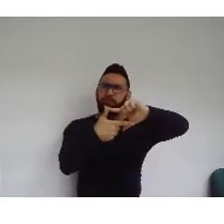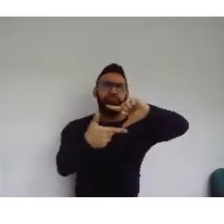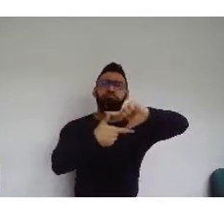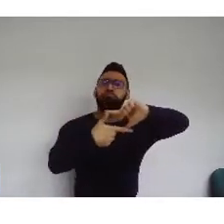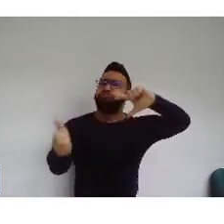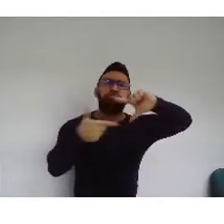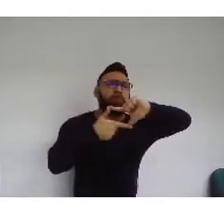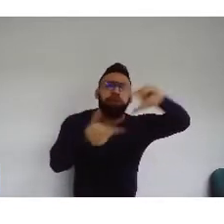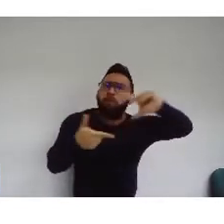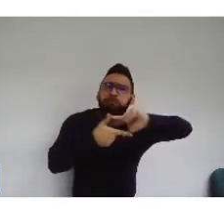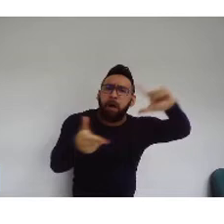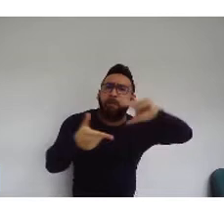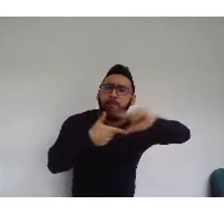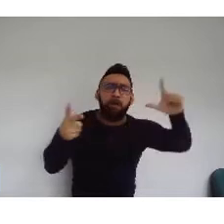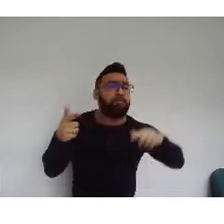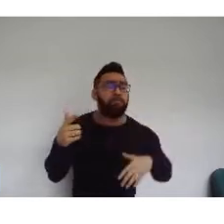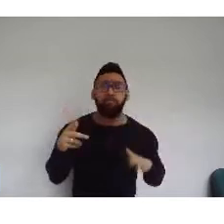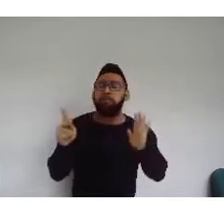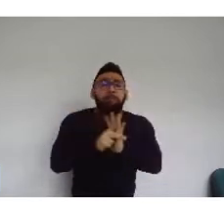uma outra ordem moral